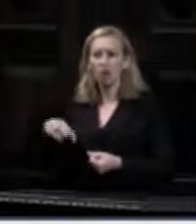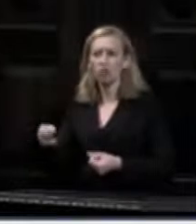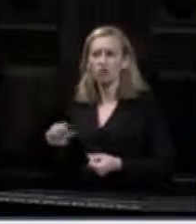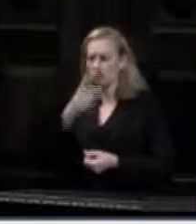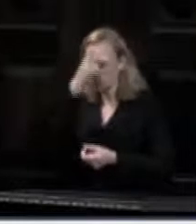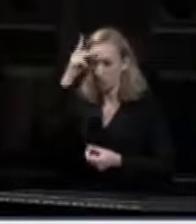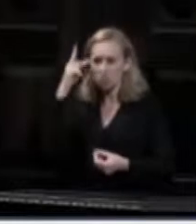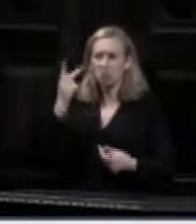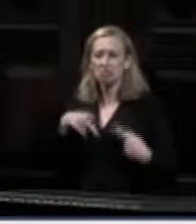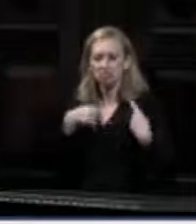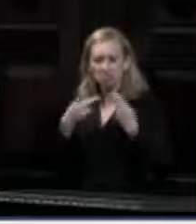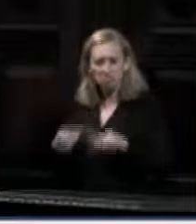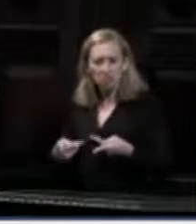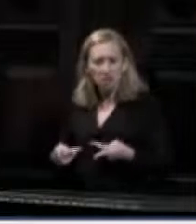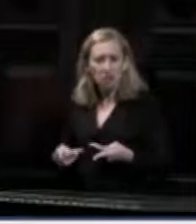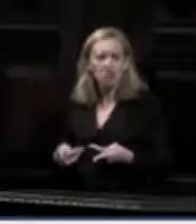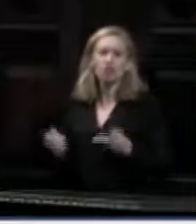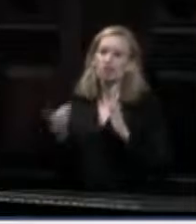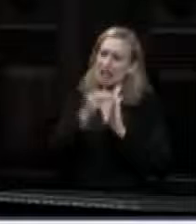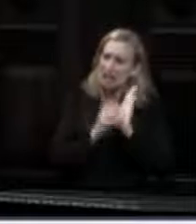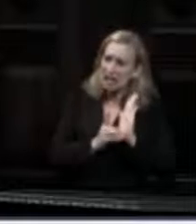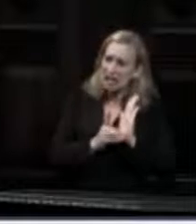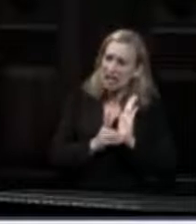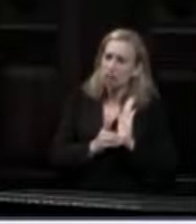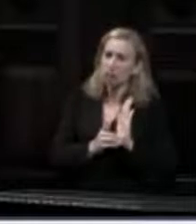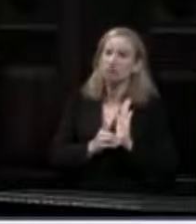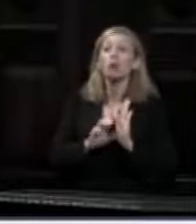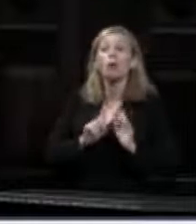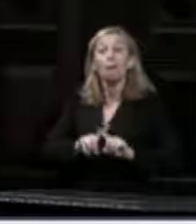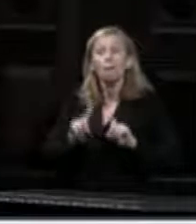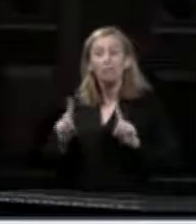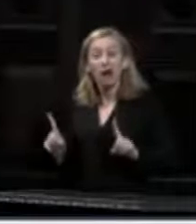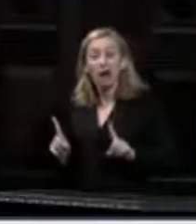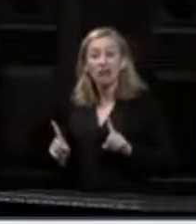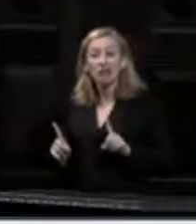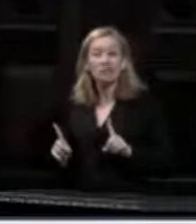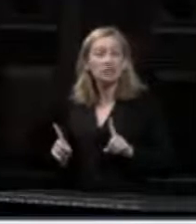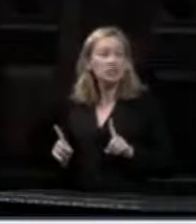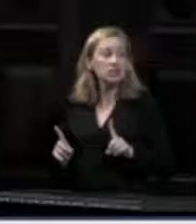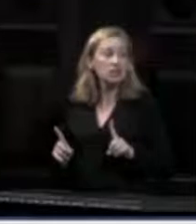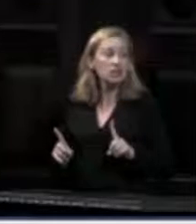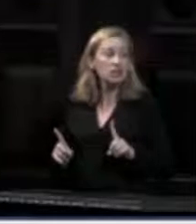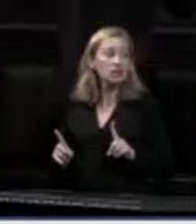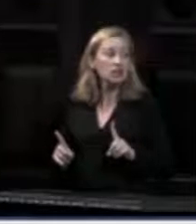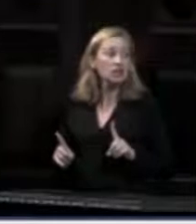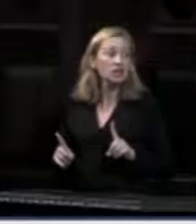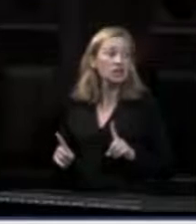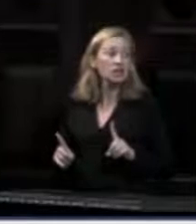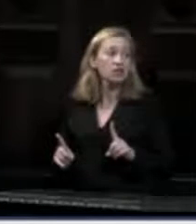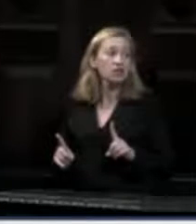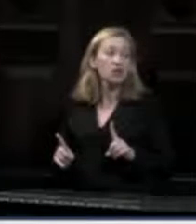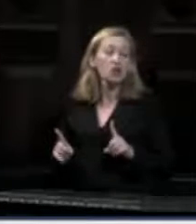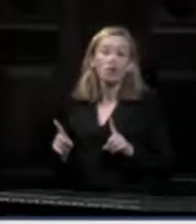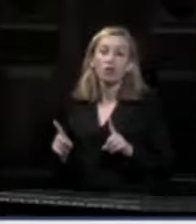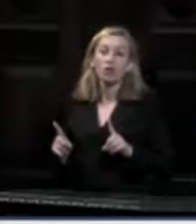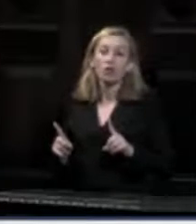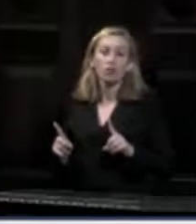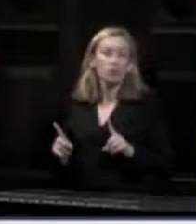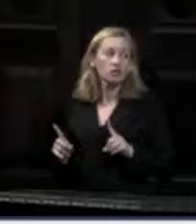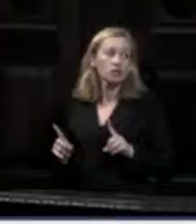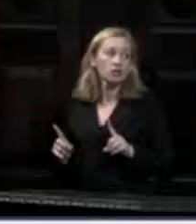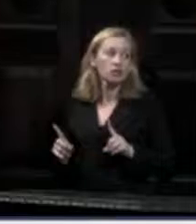não tinha sido colocado, mas já sabia-se aí que estava a qualquer momento para